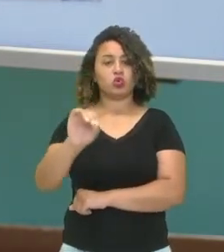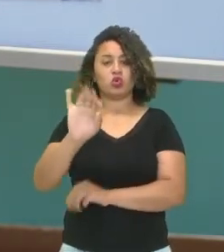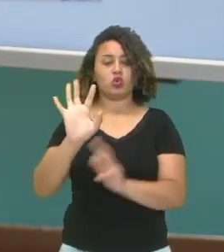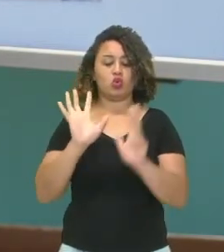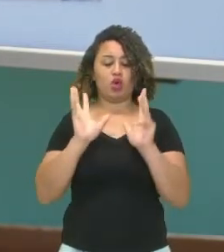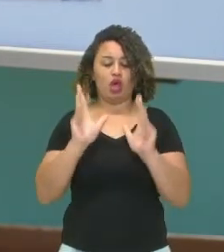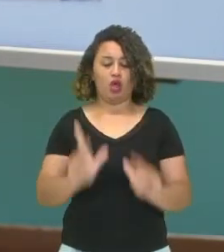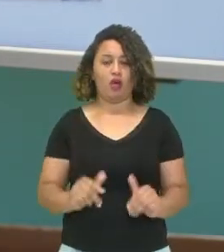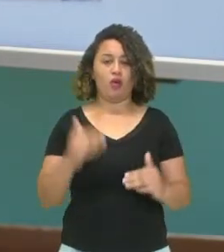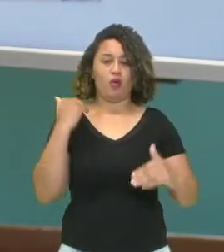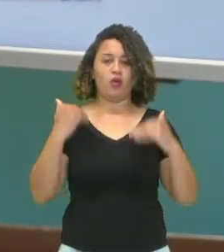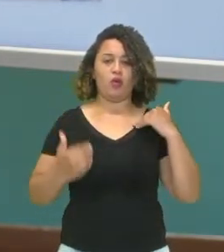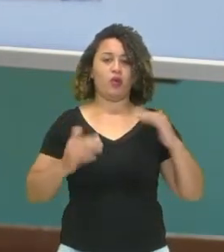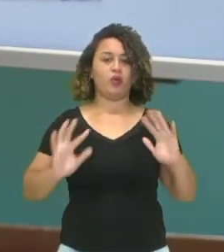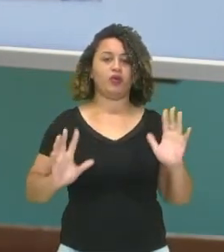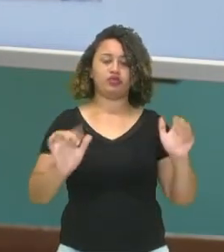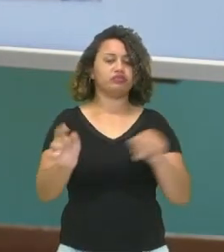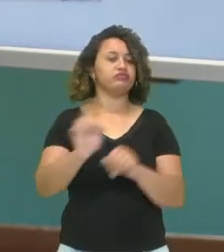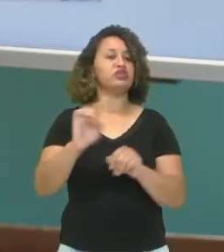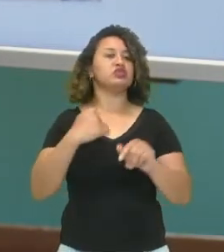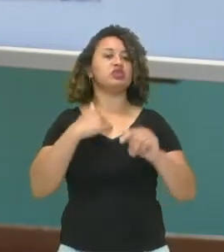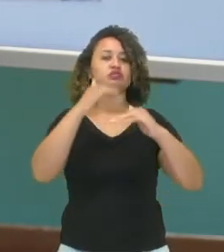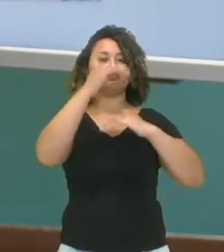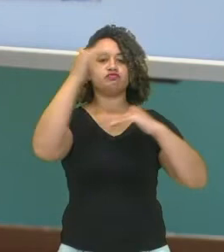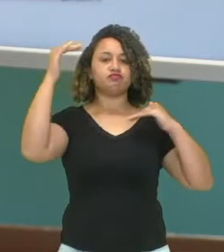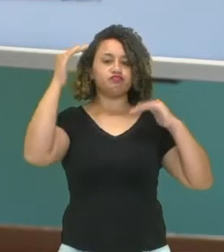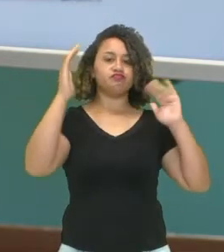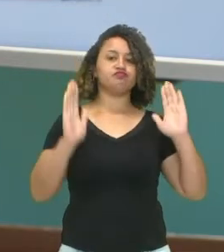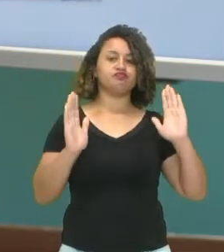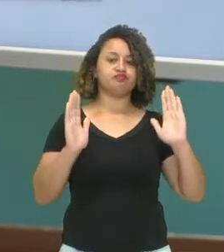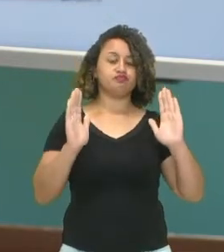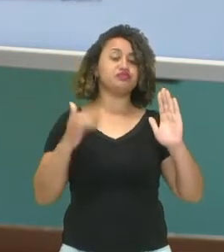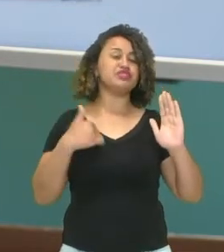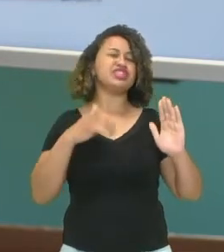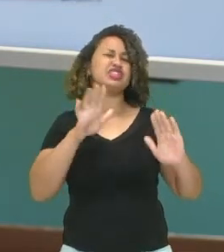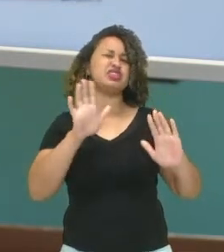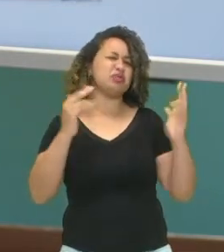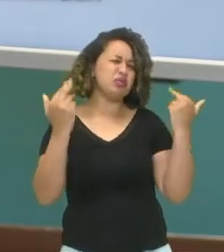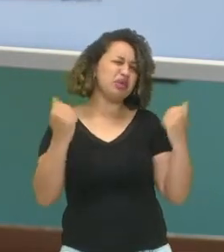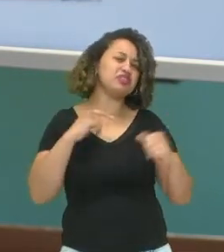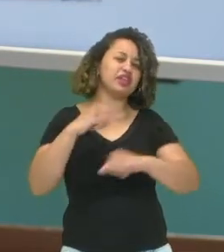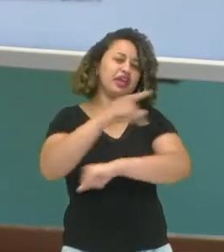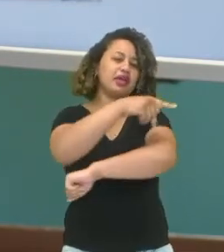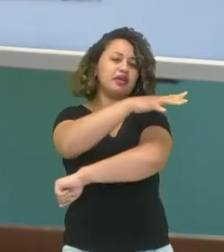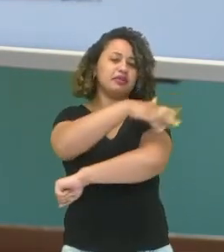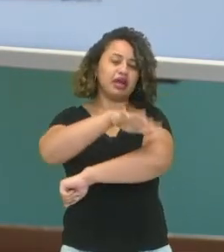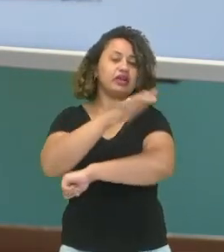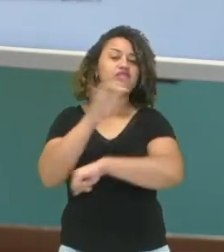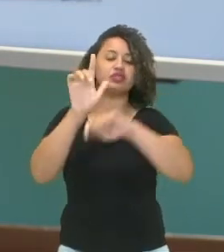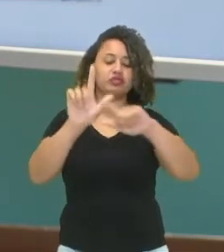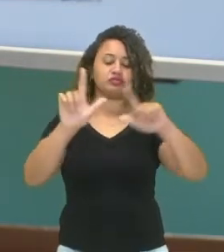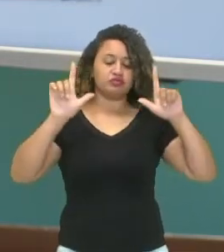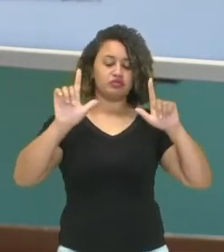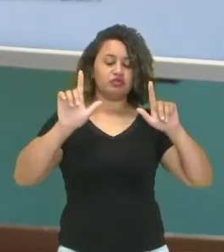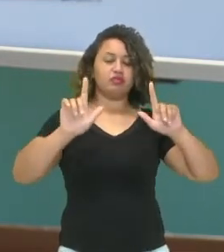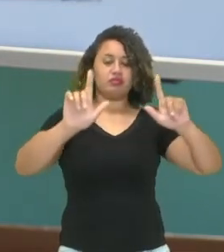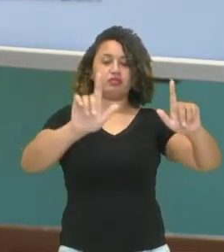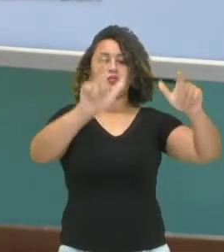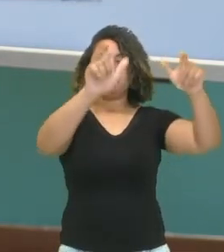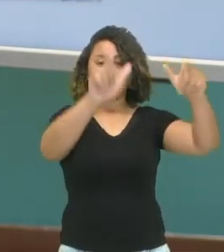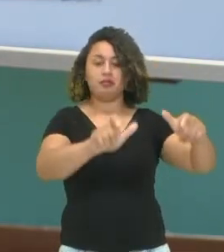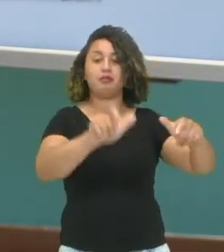Geralmente, esse tipo de obra é feito para ornamentar praças. Vocês já devem ter visto em praças o rosto de alguma figura política e tudo mais,